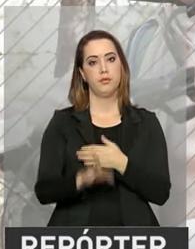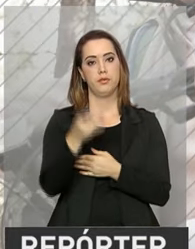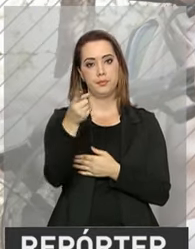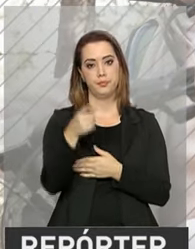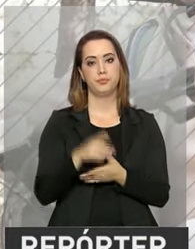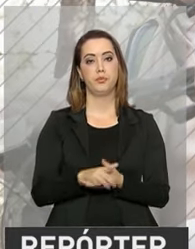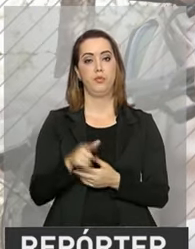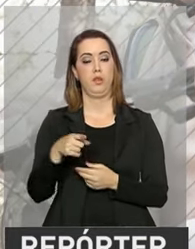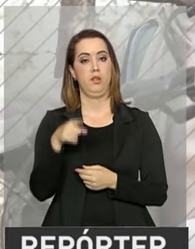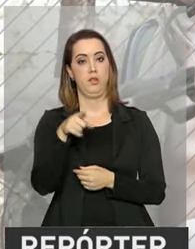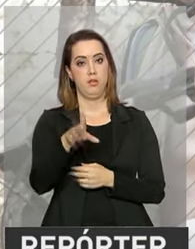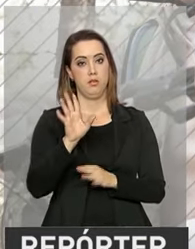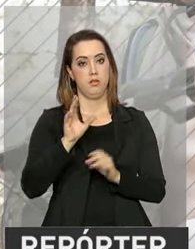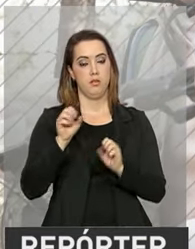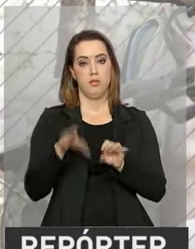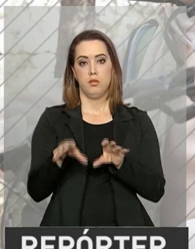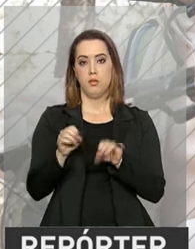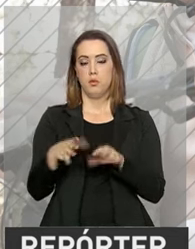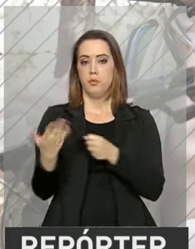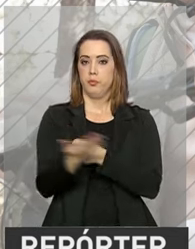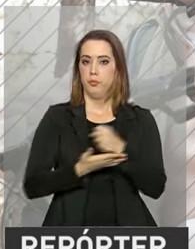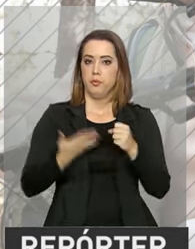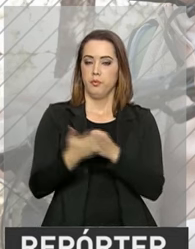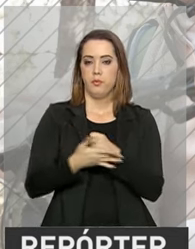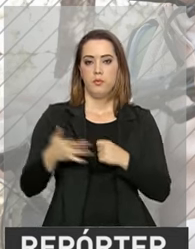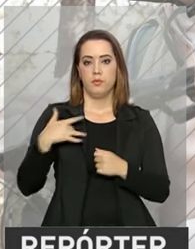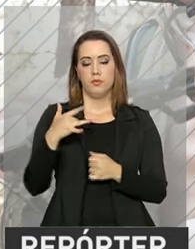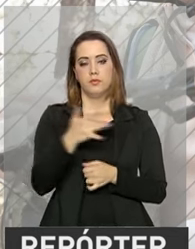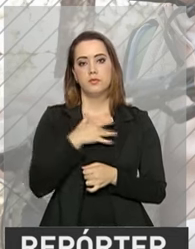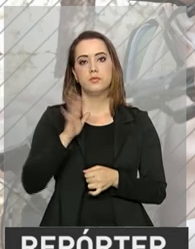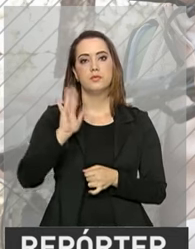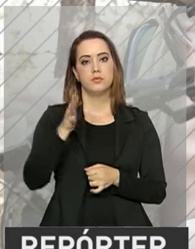de atenção básica em saúde e está em funcionamento em